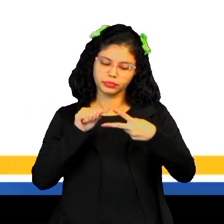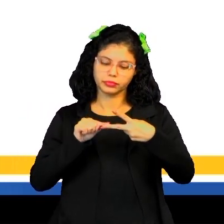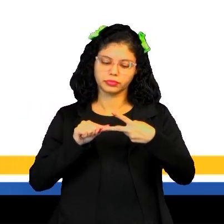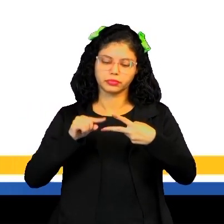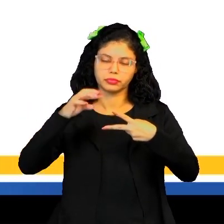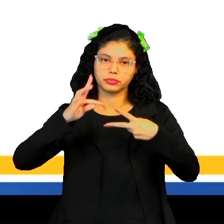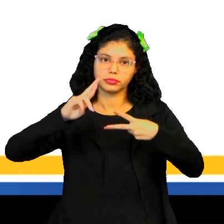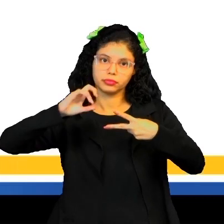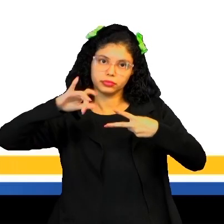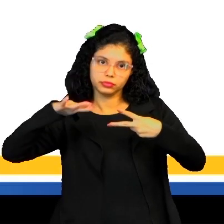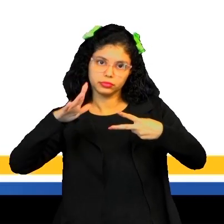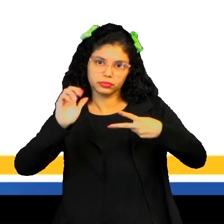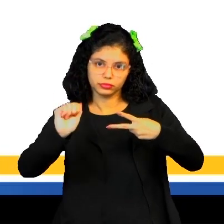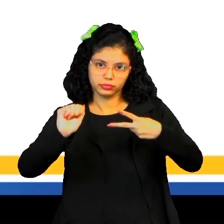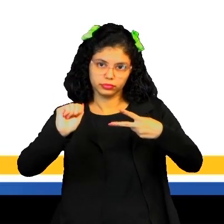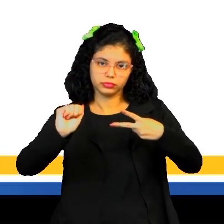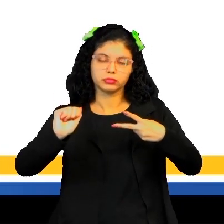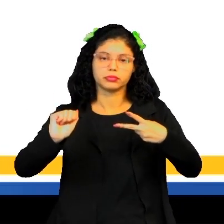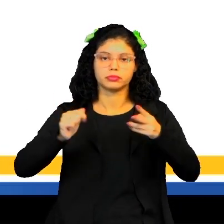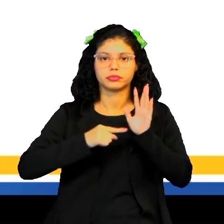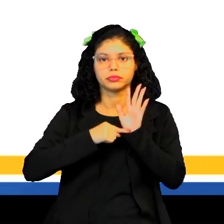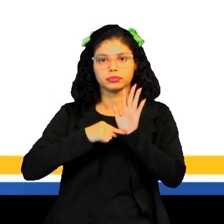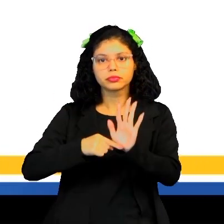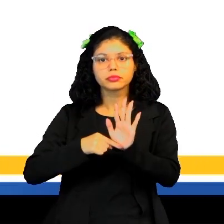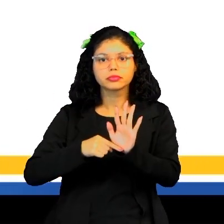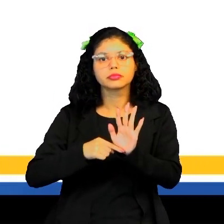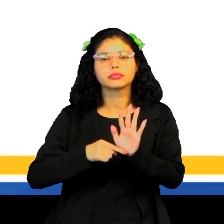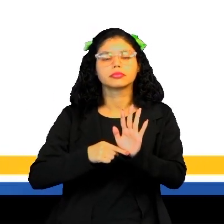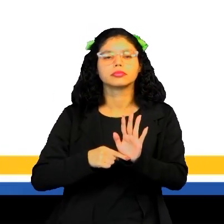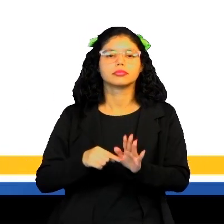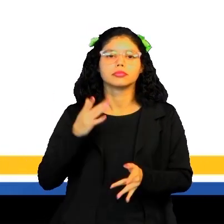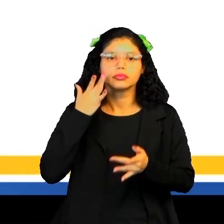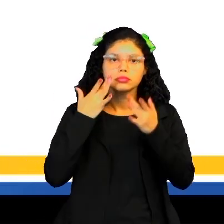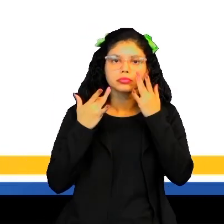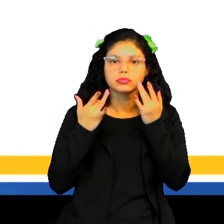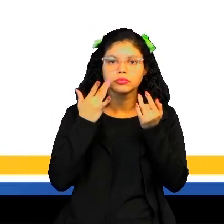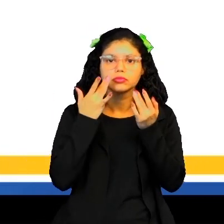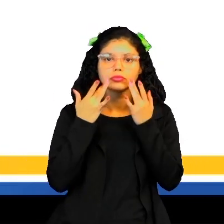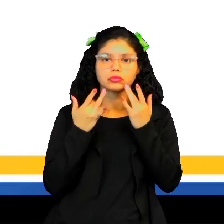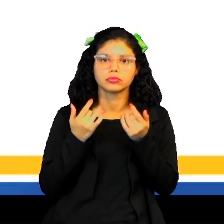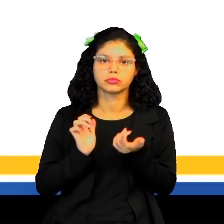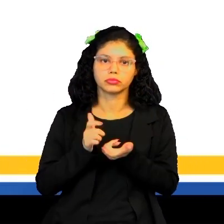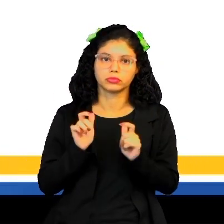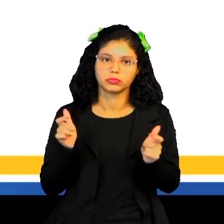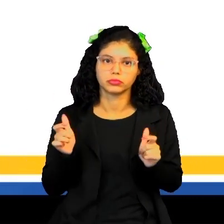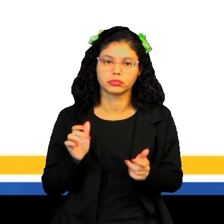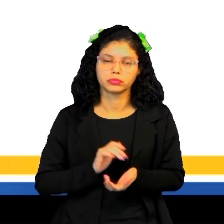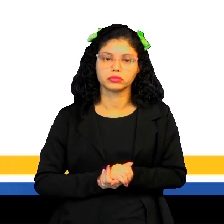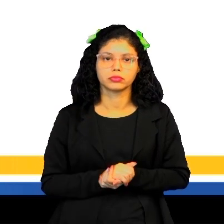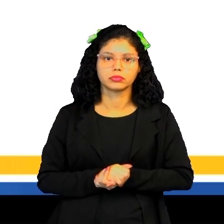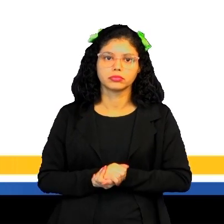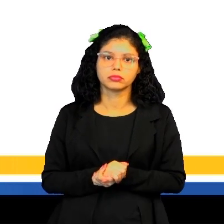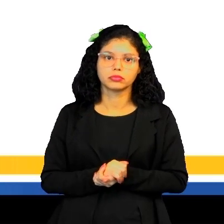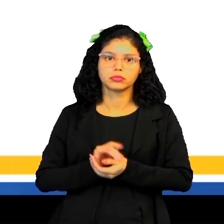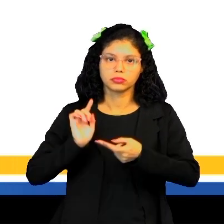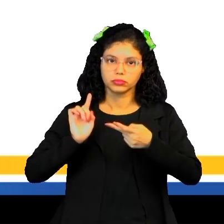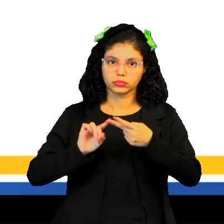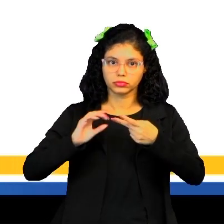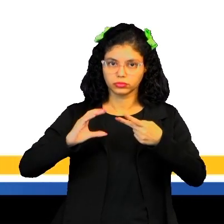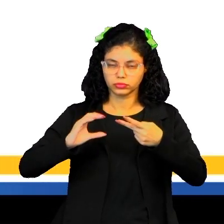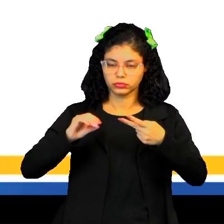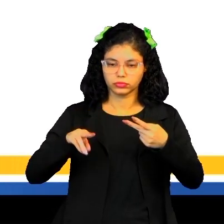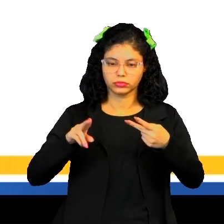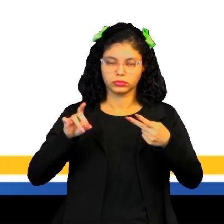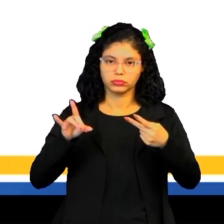ideias, né, a tragédia, né, apresentada ali, né, o teatro sempre em grandes anfiteatros, né, e a